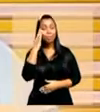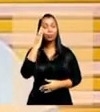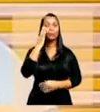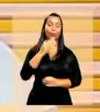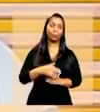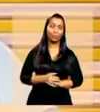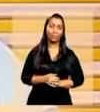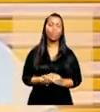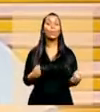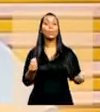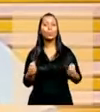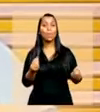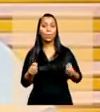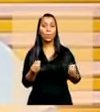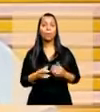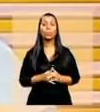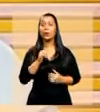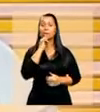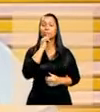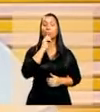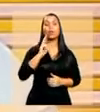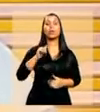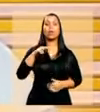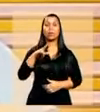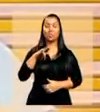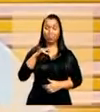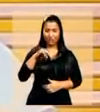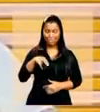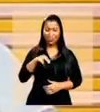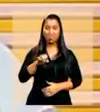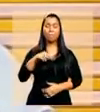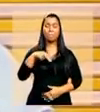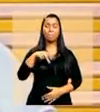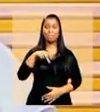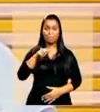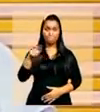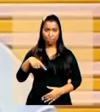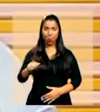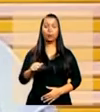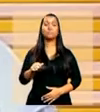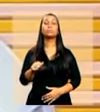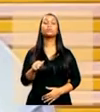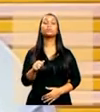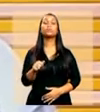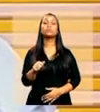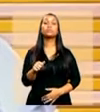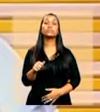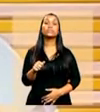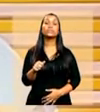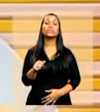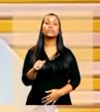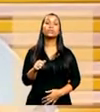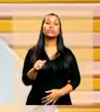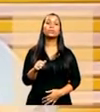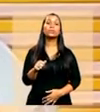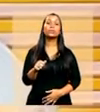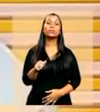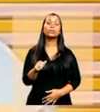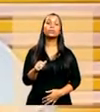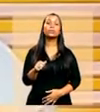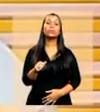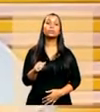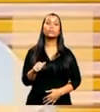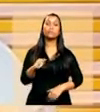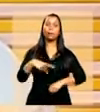Henrique Paz, ele é da Rede Internacional de Cuentacuentos. Henrique, que